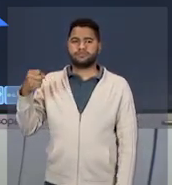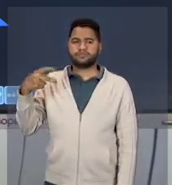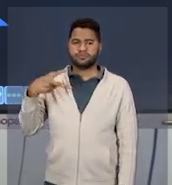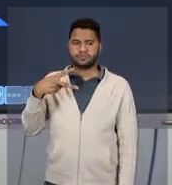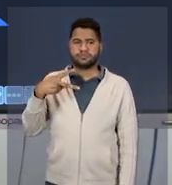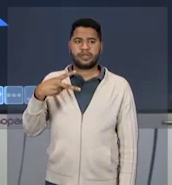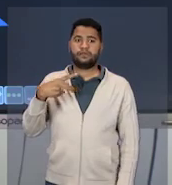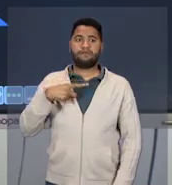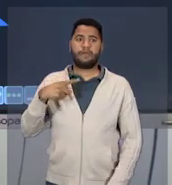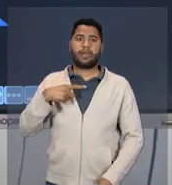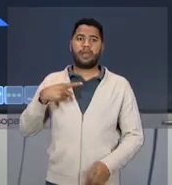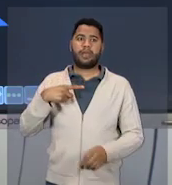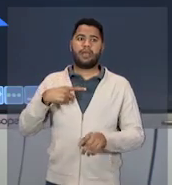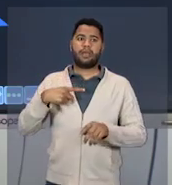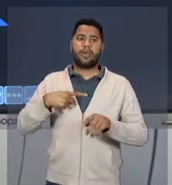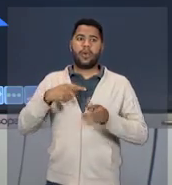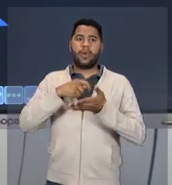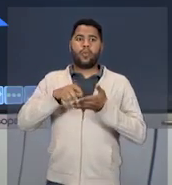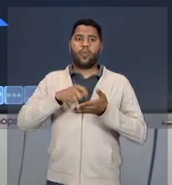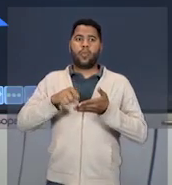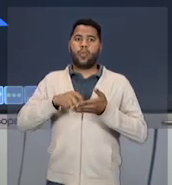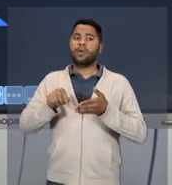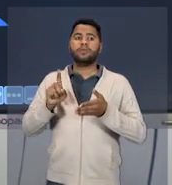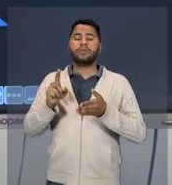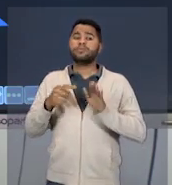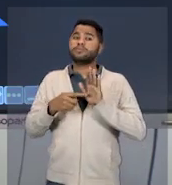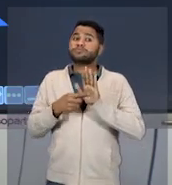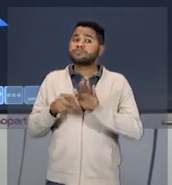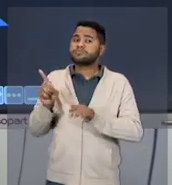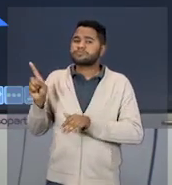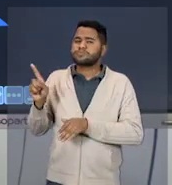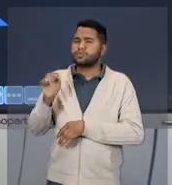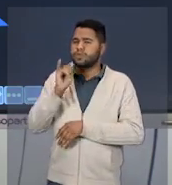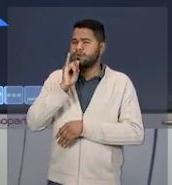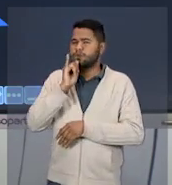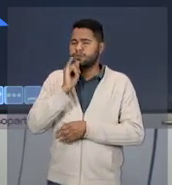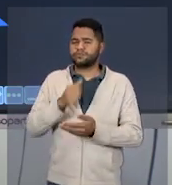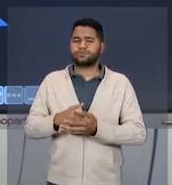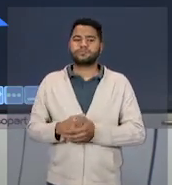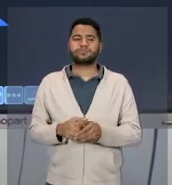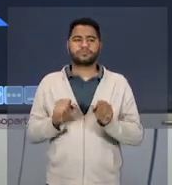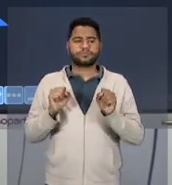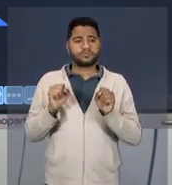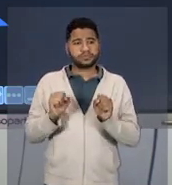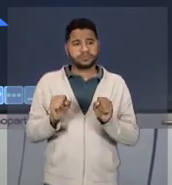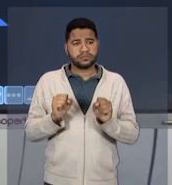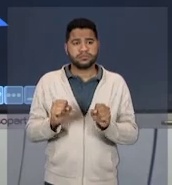escrevendo grandão assim não. Eu só estou colocando aqui para te chamar a tua atenção. Então, por exemplo, eu posso colocar